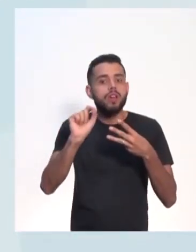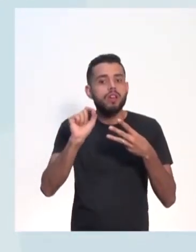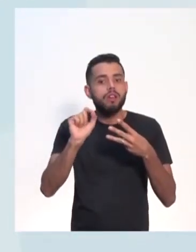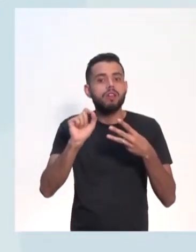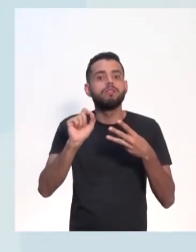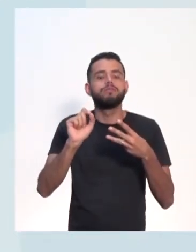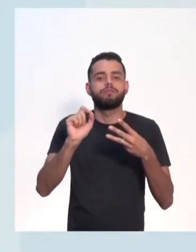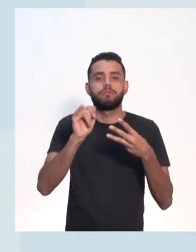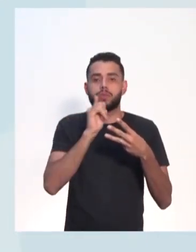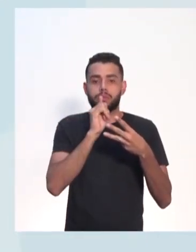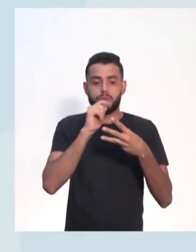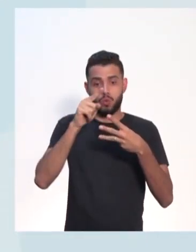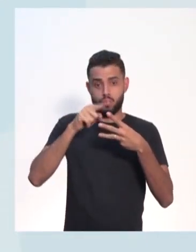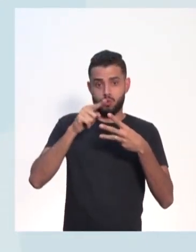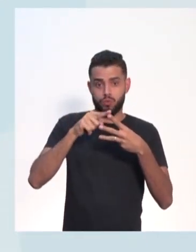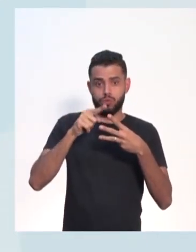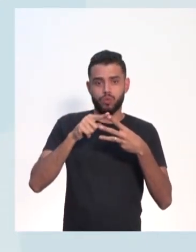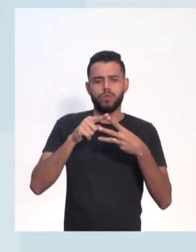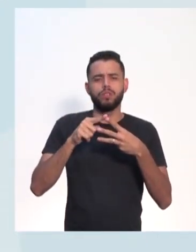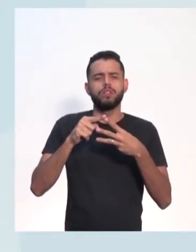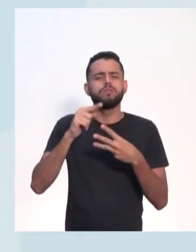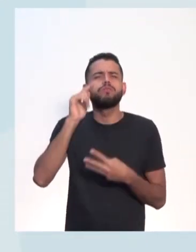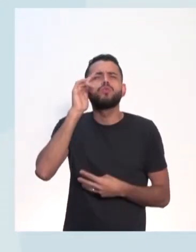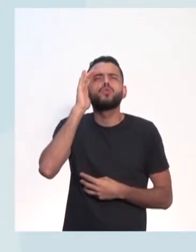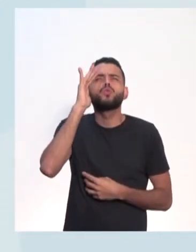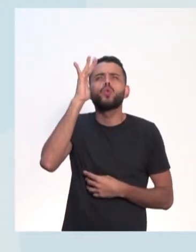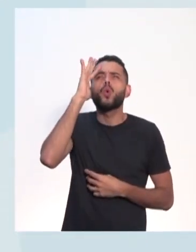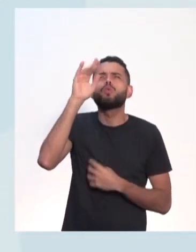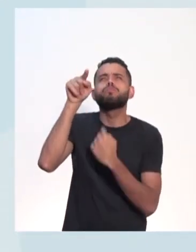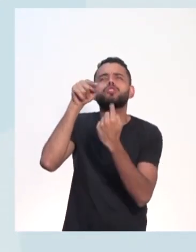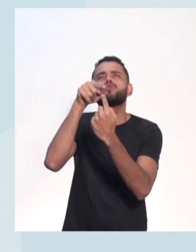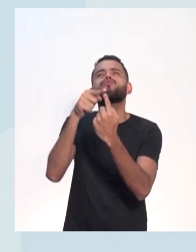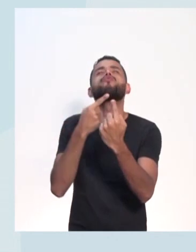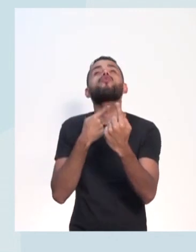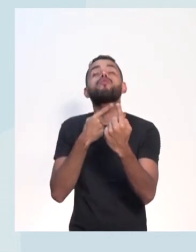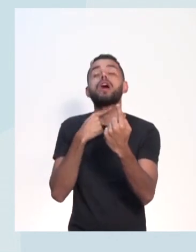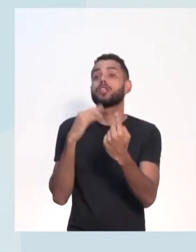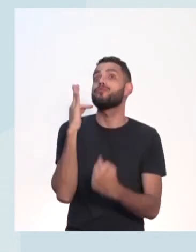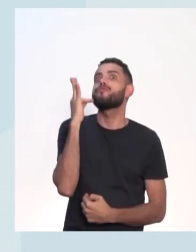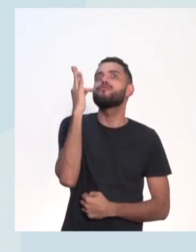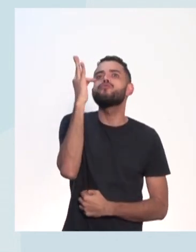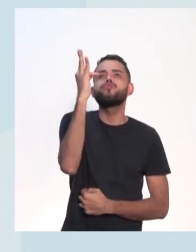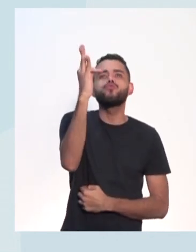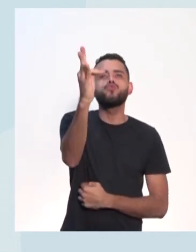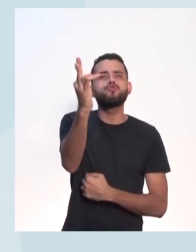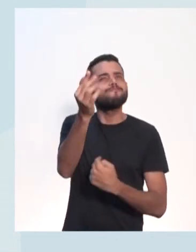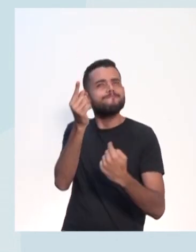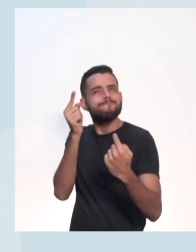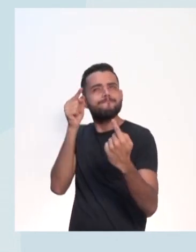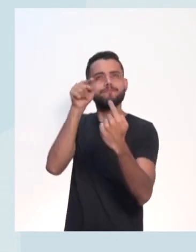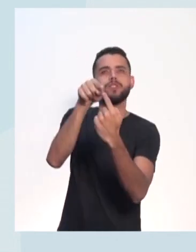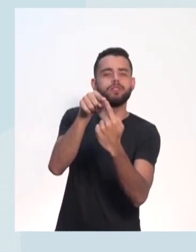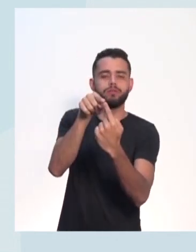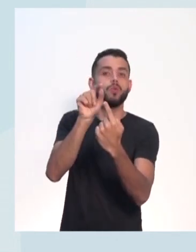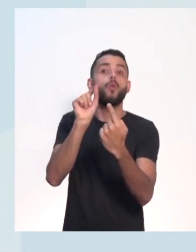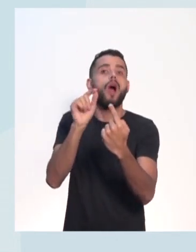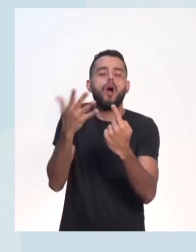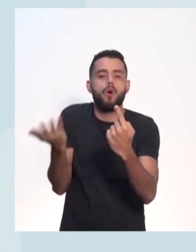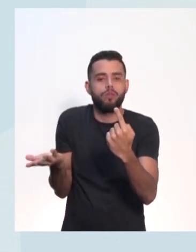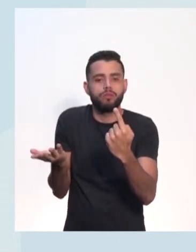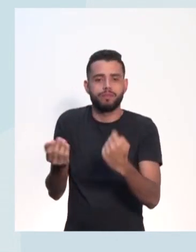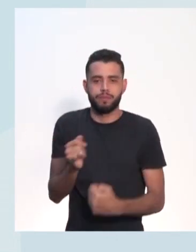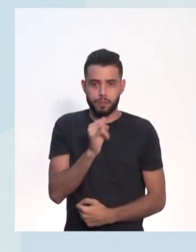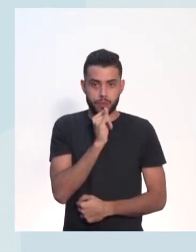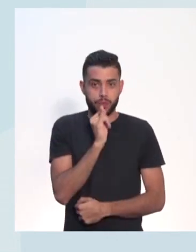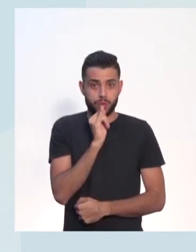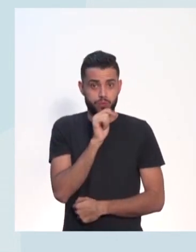gente pensa qual é o sonho ou objetivo de vida que eu tenho lá na frente, que eu gostaria de atingir. No caso do 9º ano,